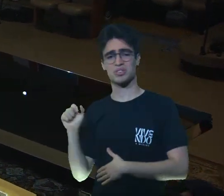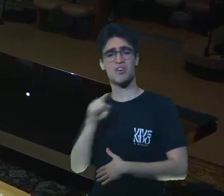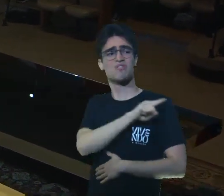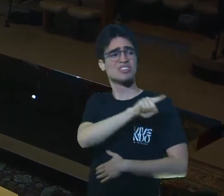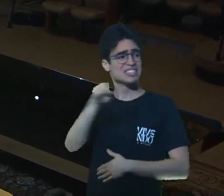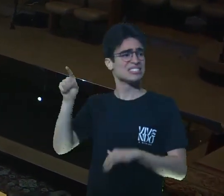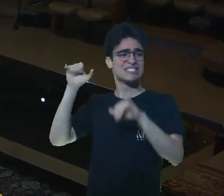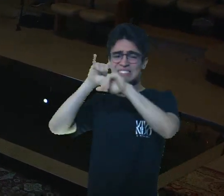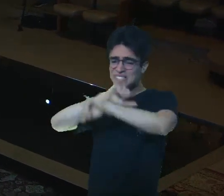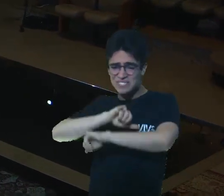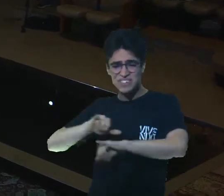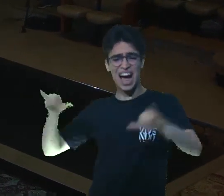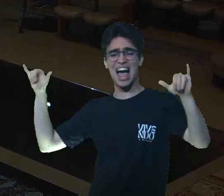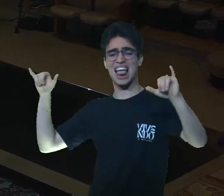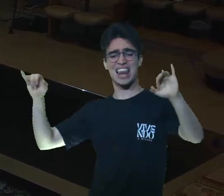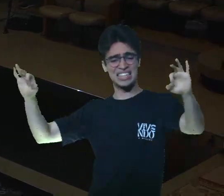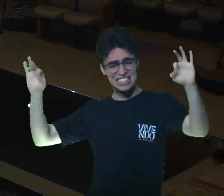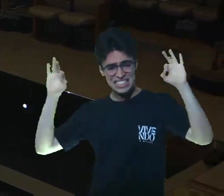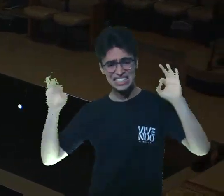com tudo que você tem,